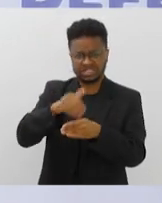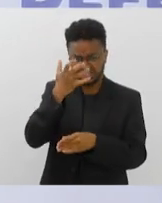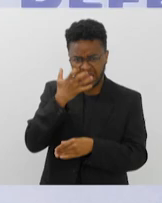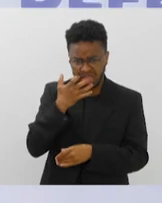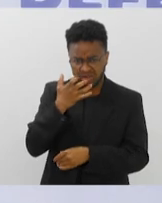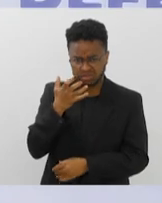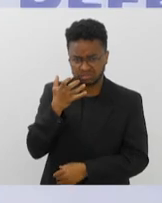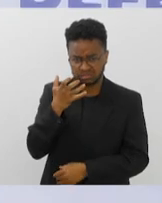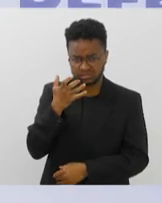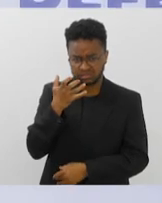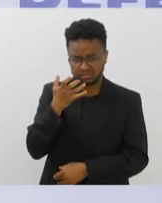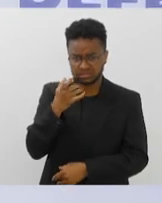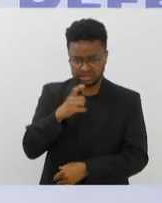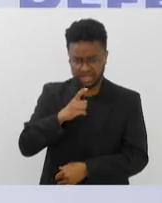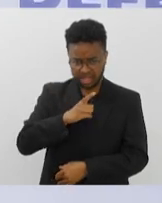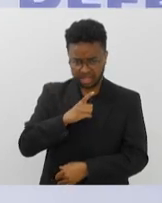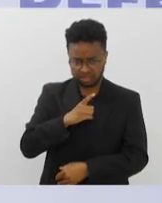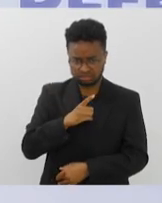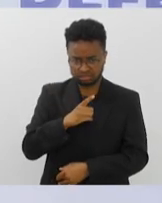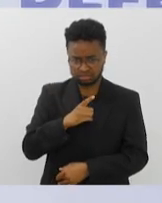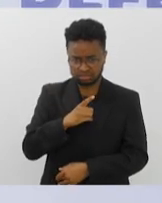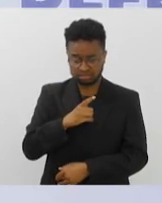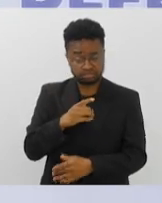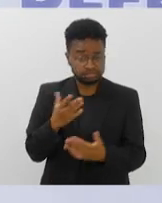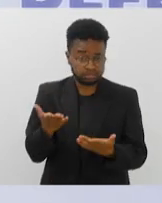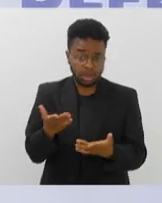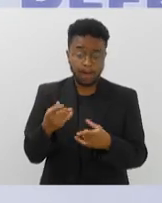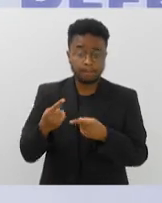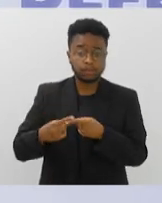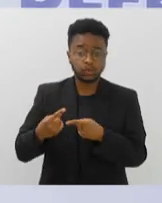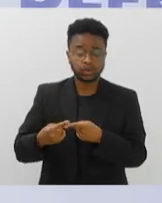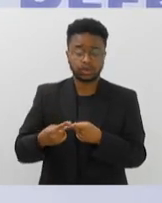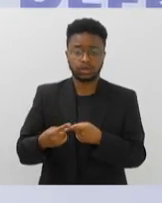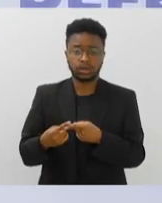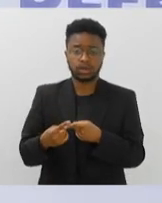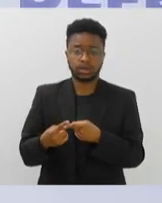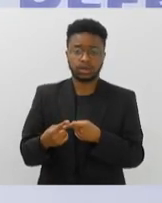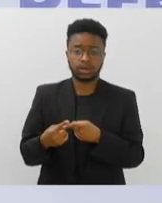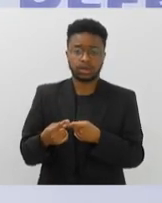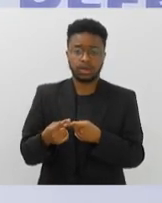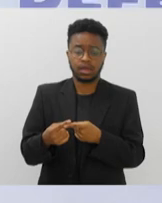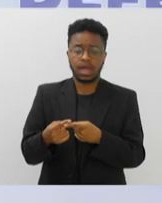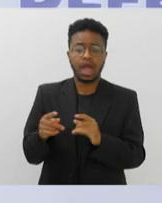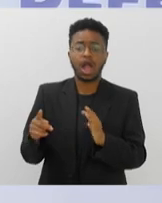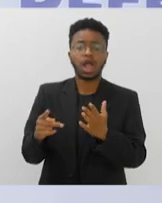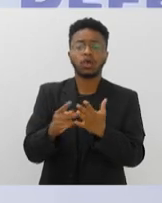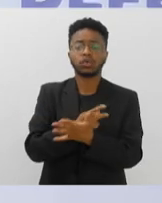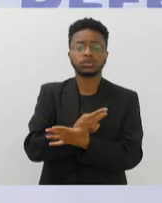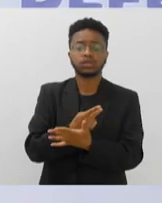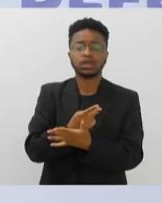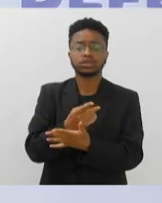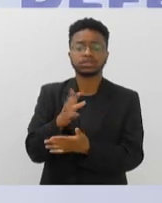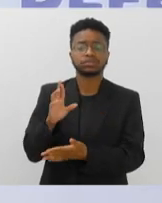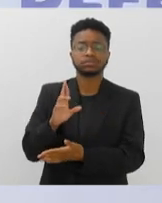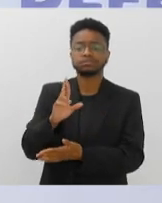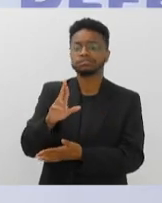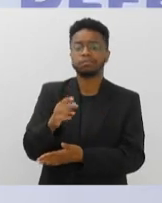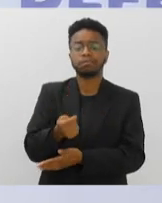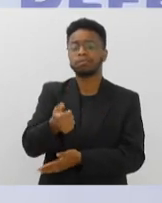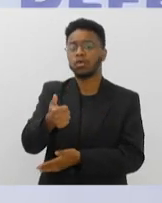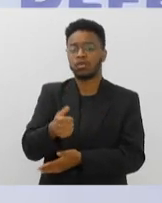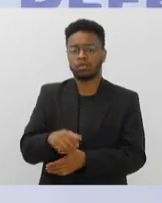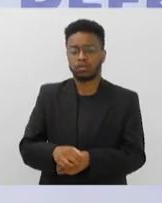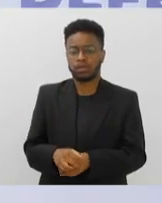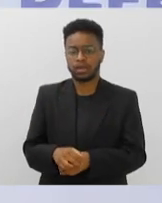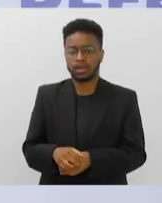sérias altamente ali Por que essa a razão de ser dessa dessa representatividade é justamente cada